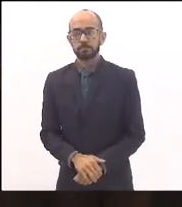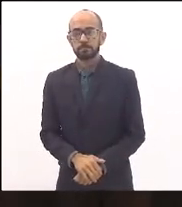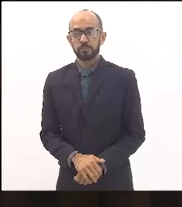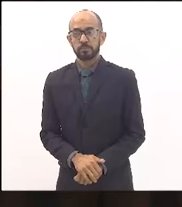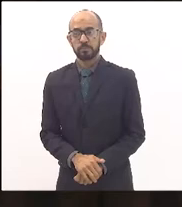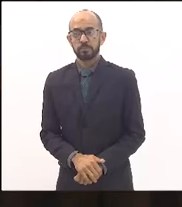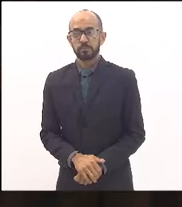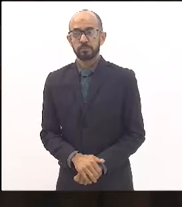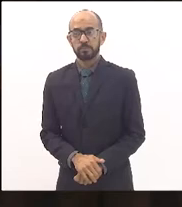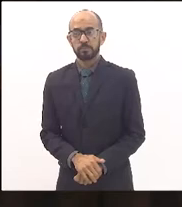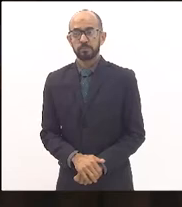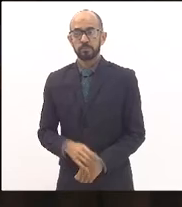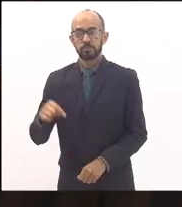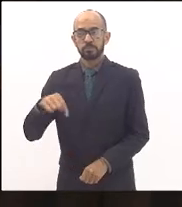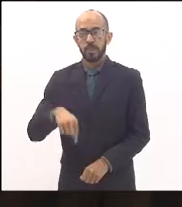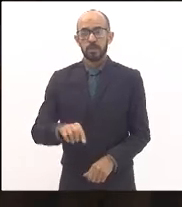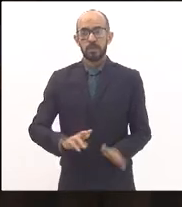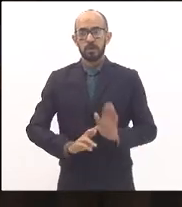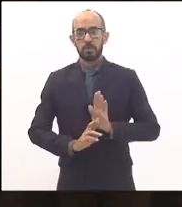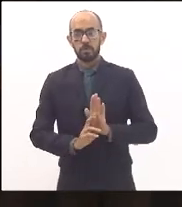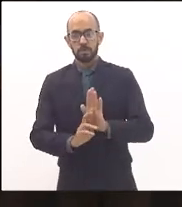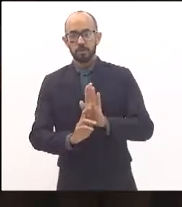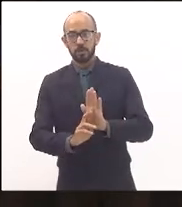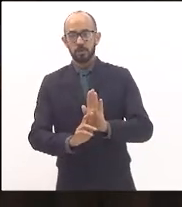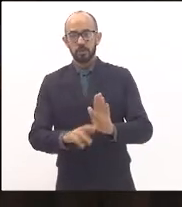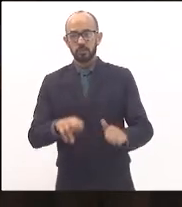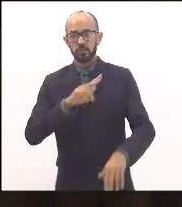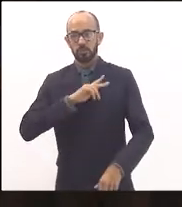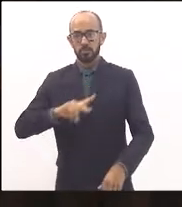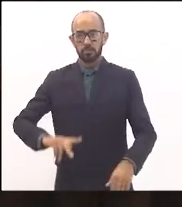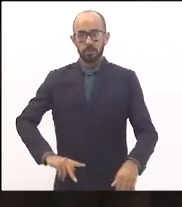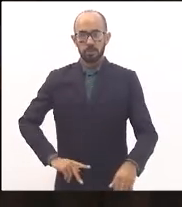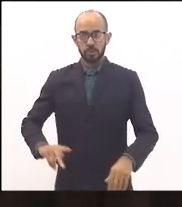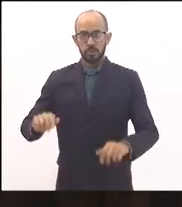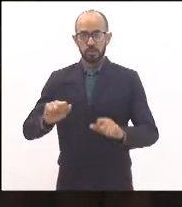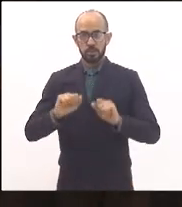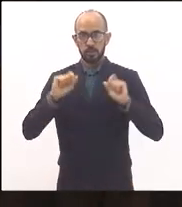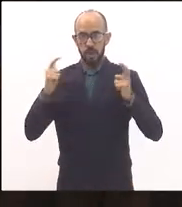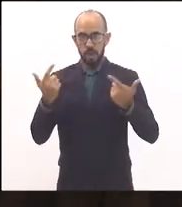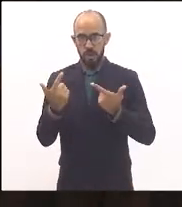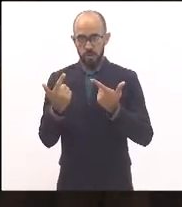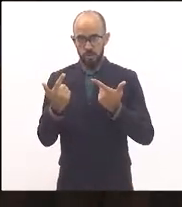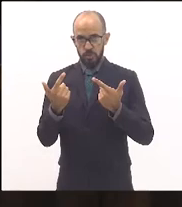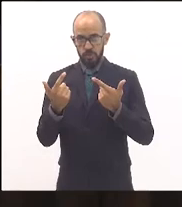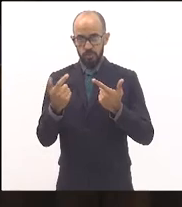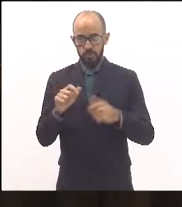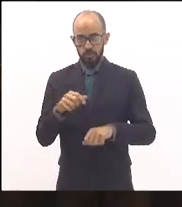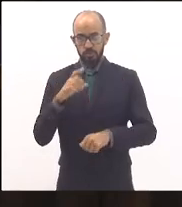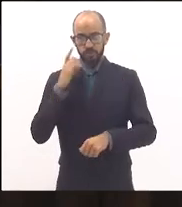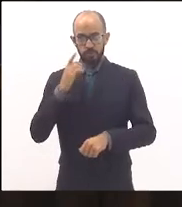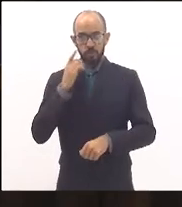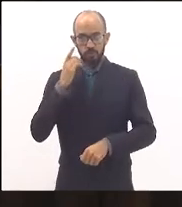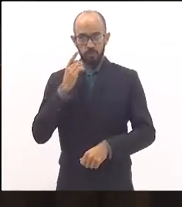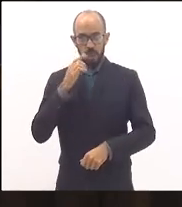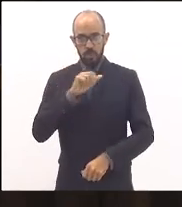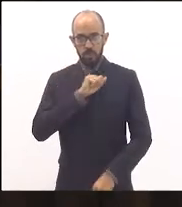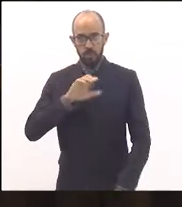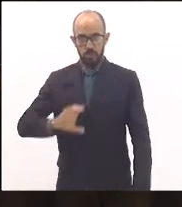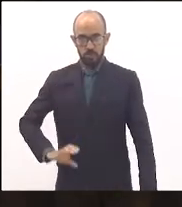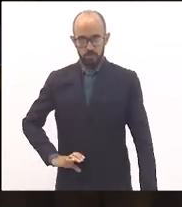e representando o presidente dessa casa de leis Deputado André